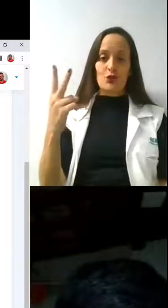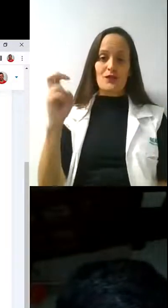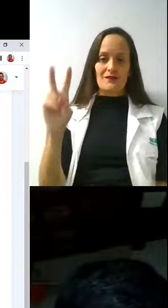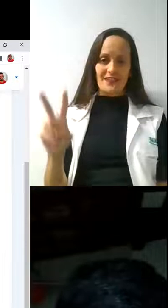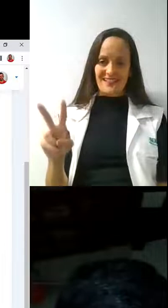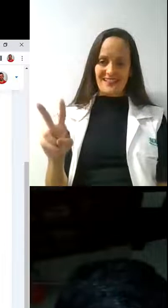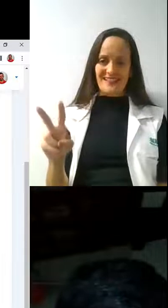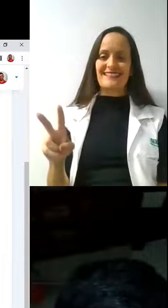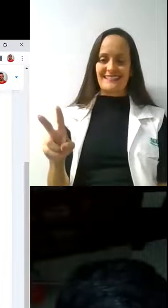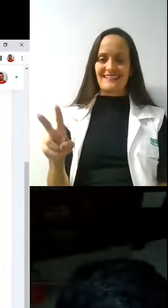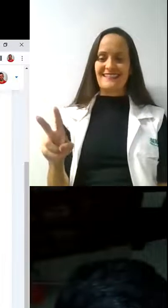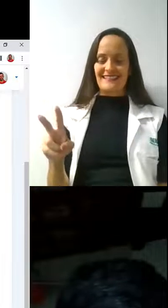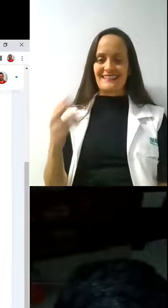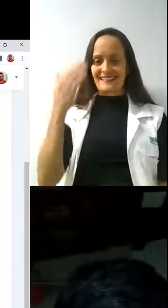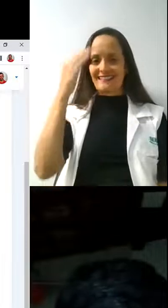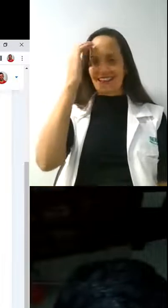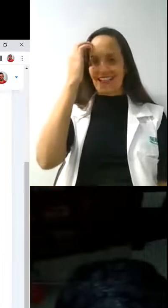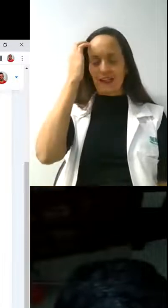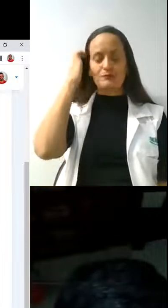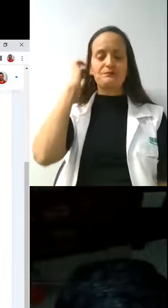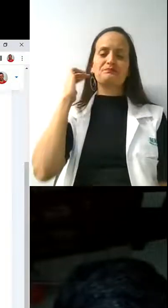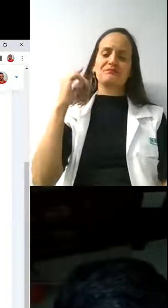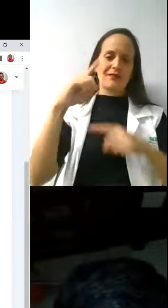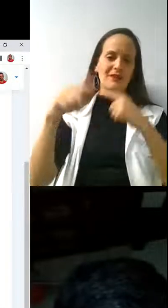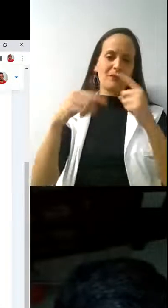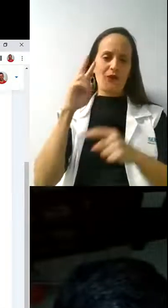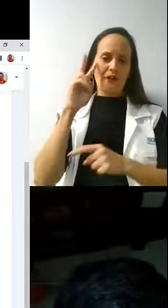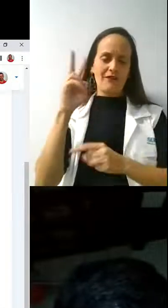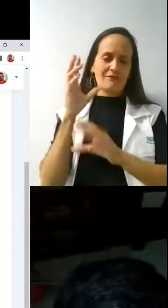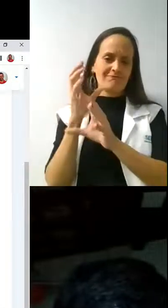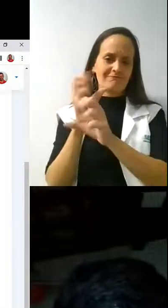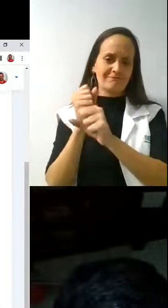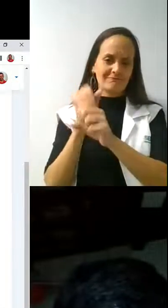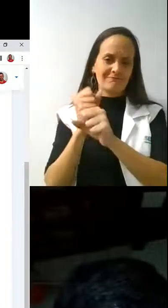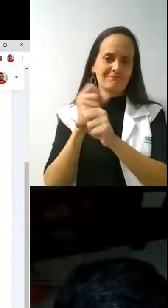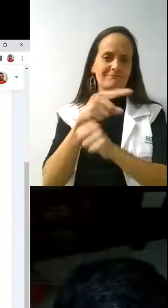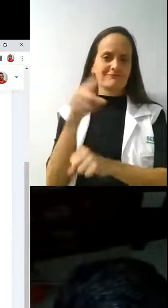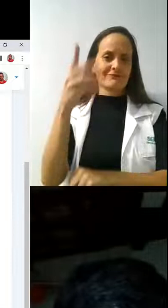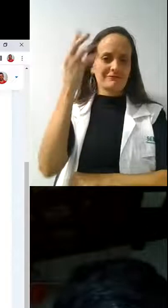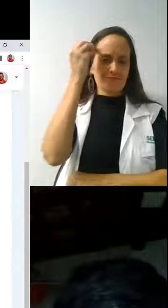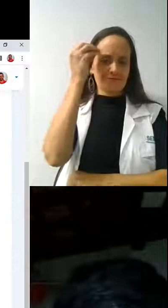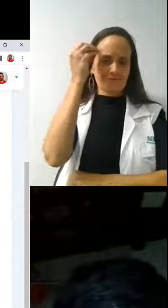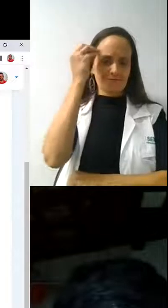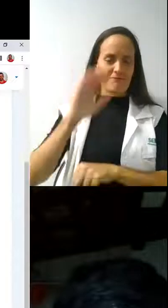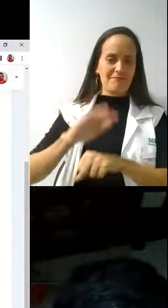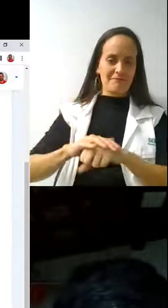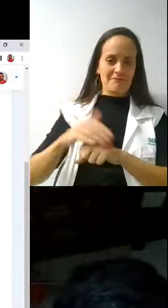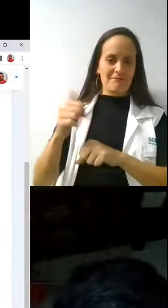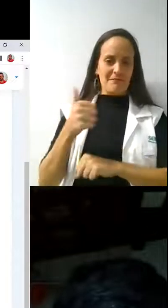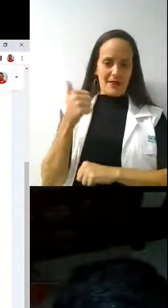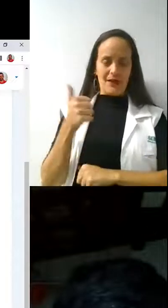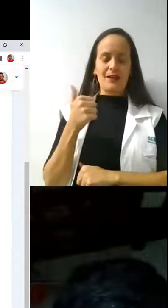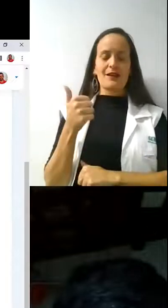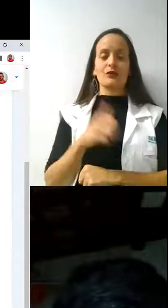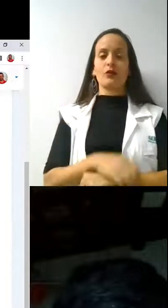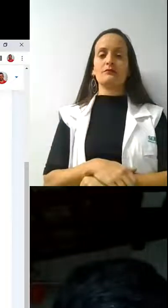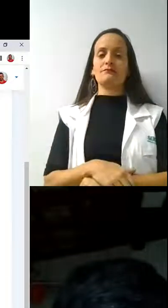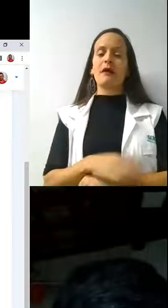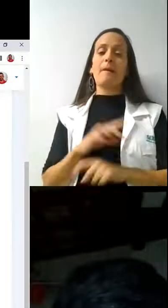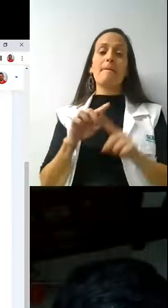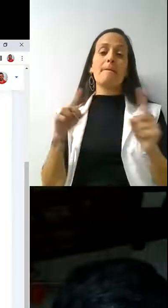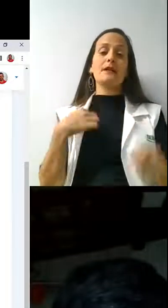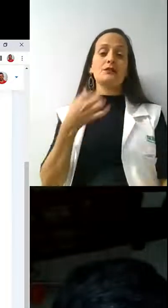quando a gente fazer as continhas lá na atividade, eu acho que vai ficar mais claro isso aí para vocês. Mas, basicamente, qual que é a dica que eu